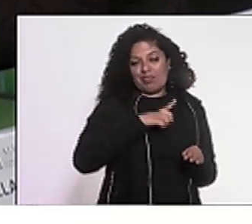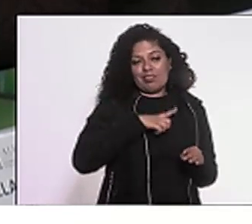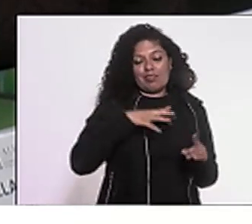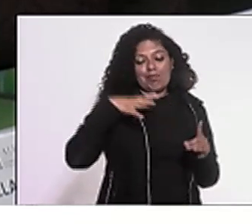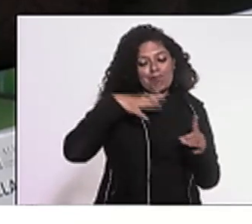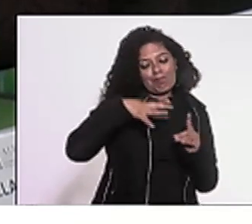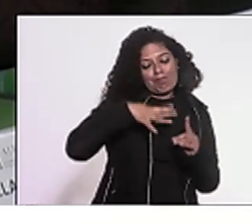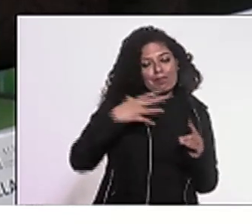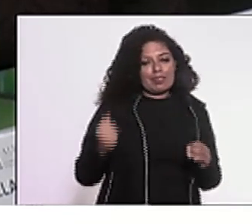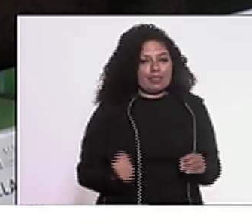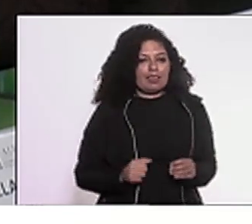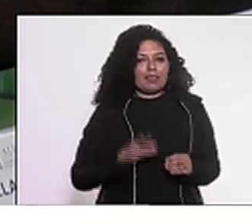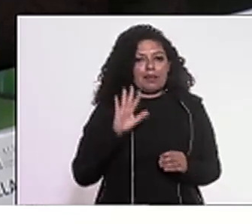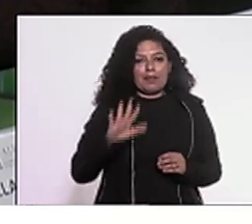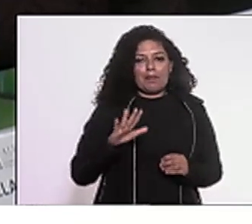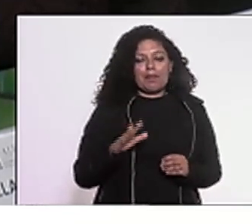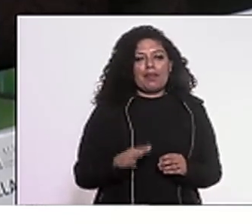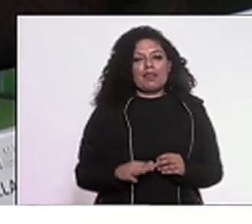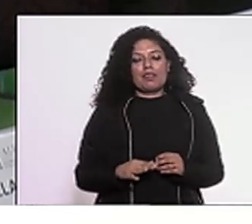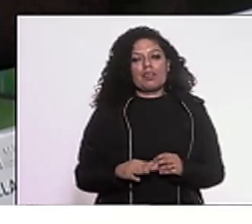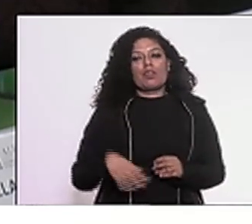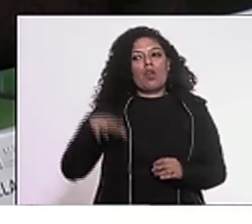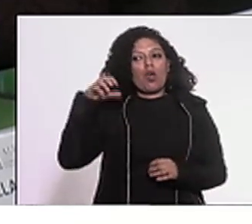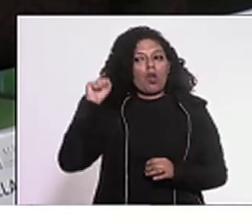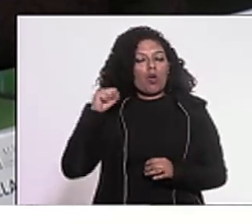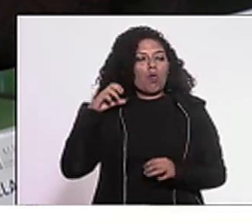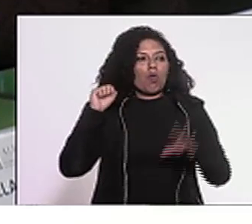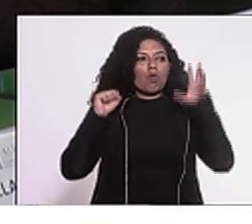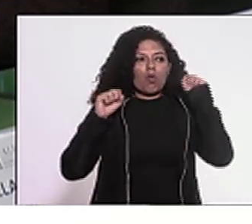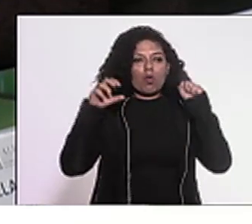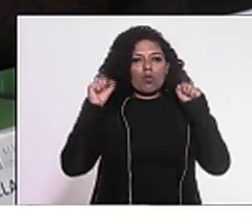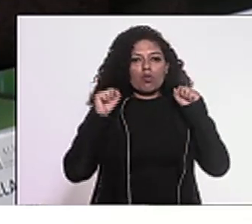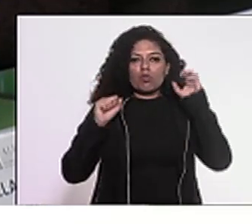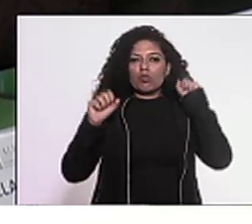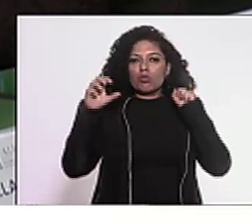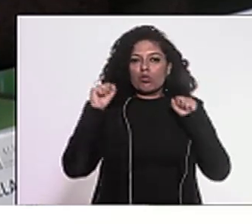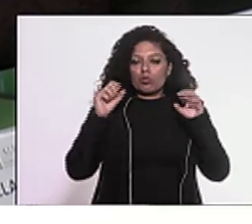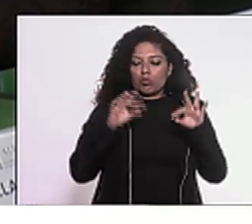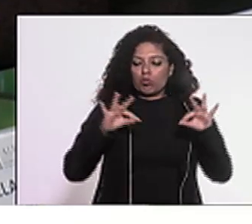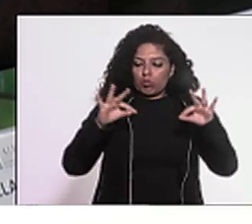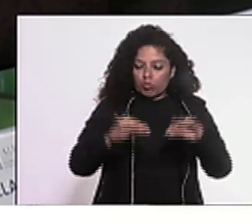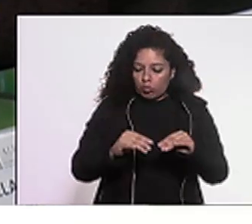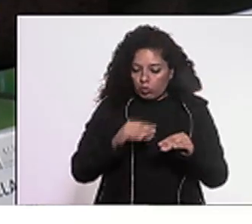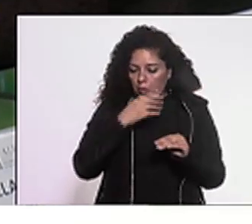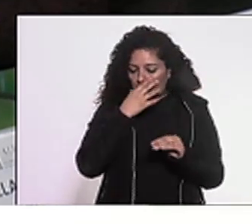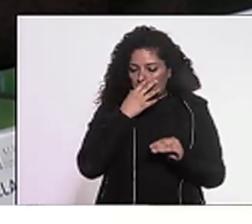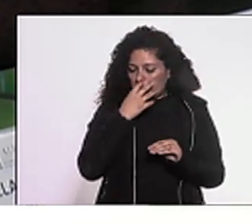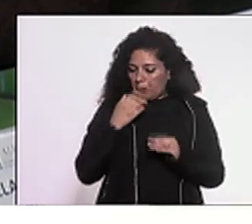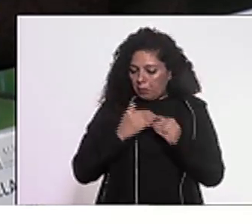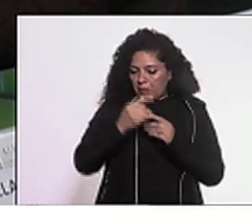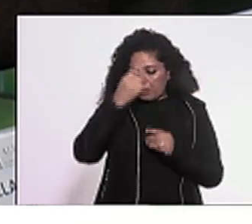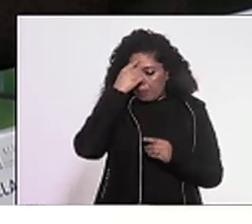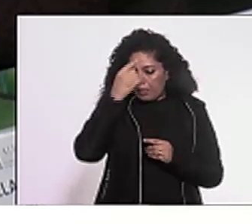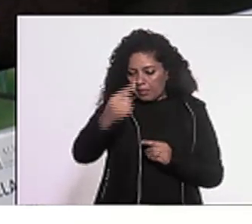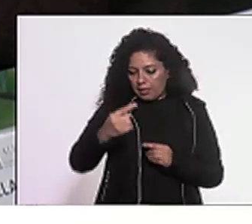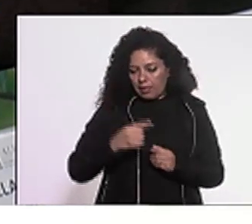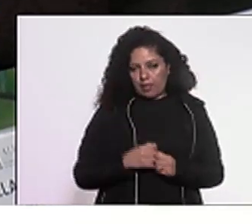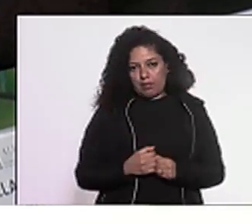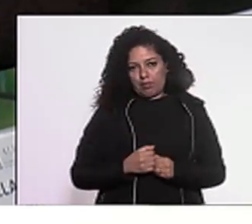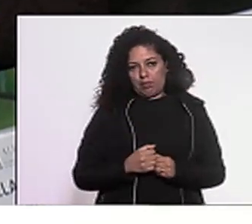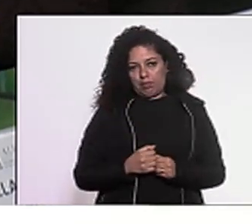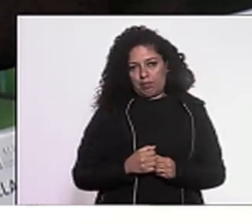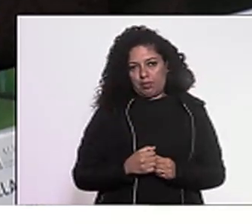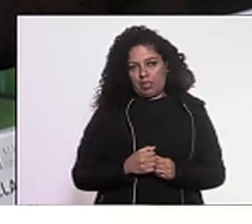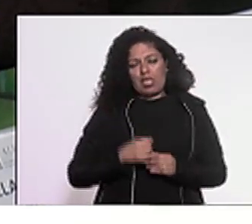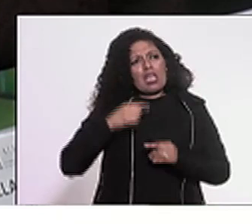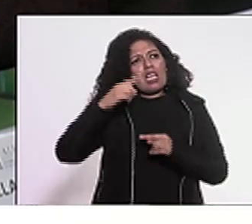Entretanto, eu estava ouvindo as falas e uma coisa estava me questionando: o para além